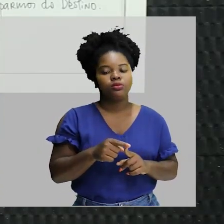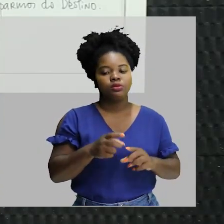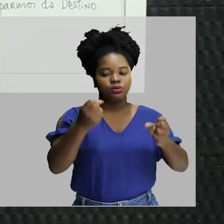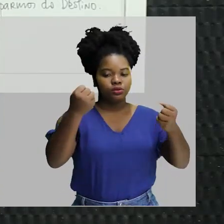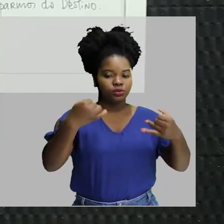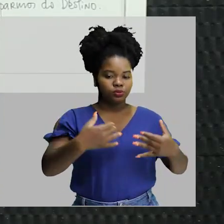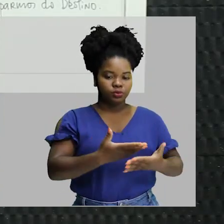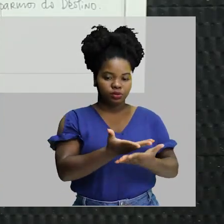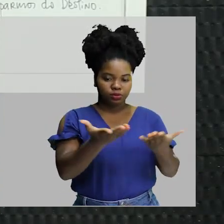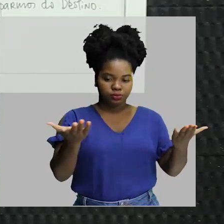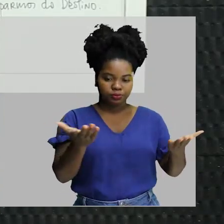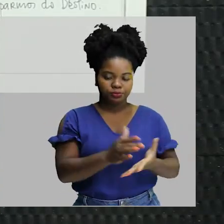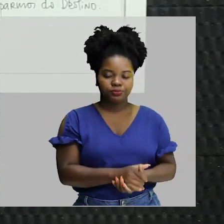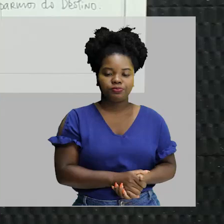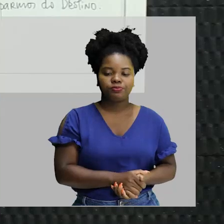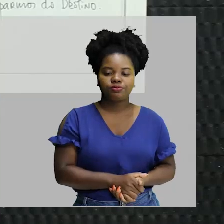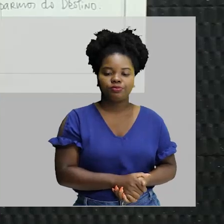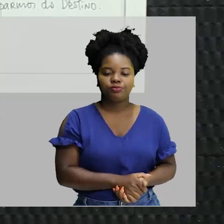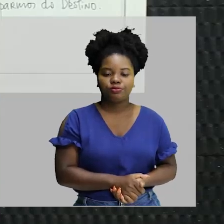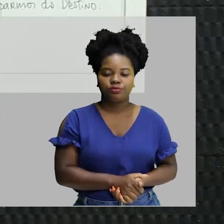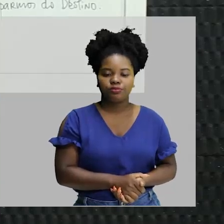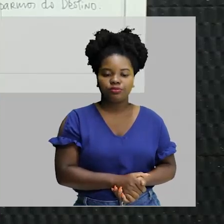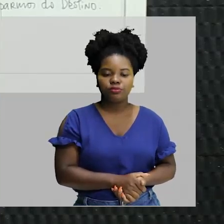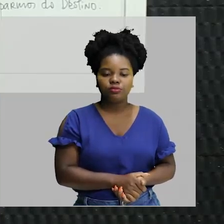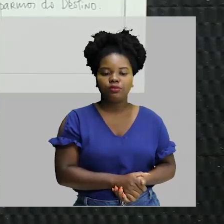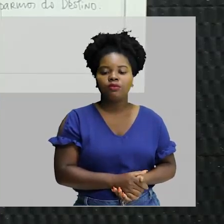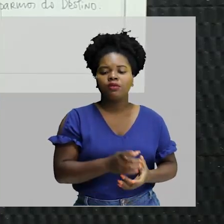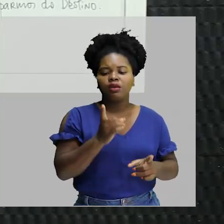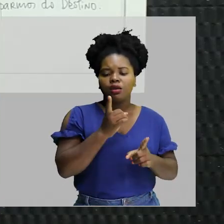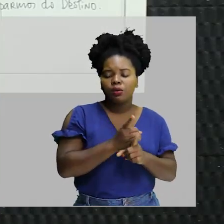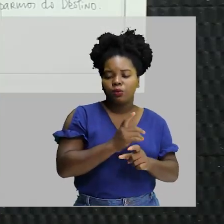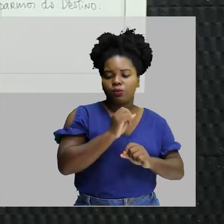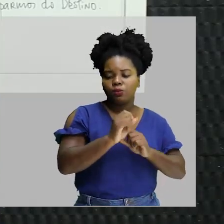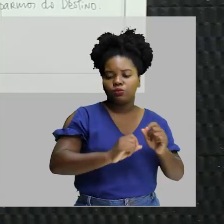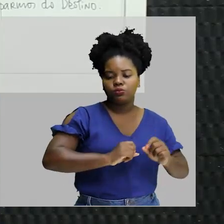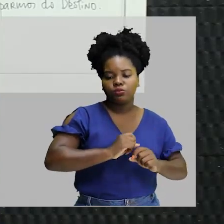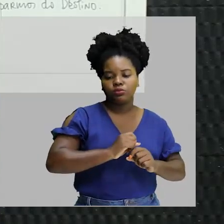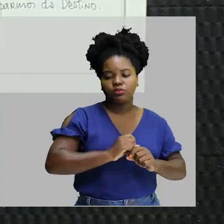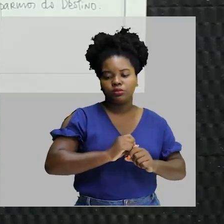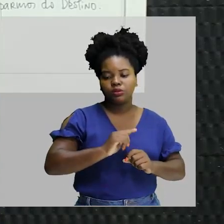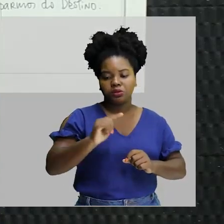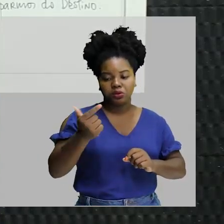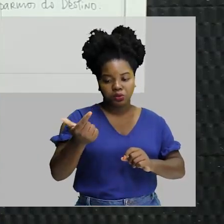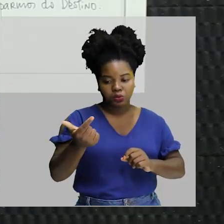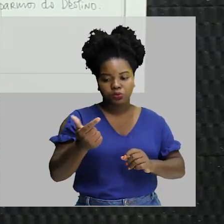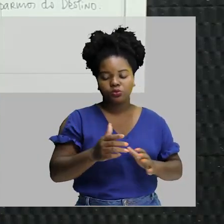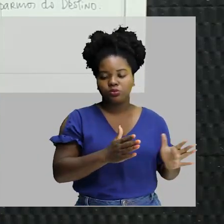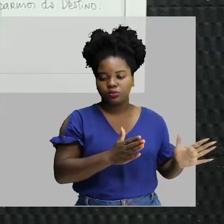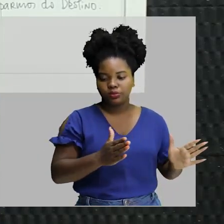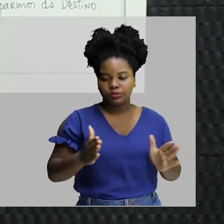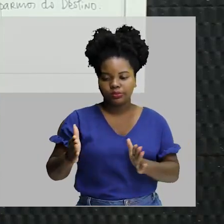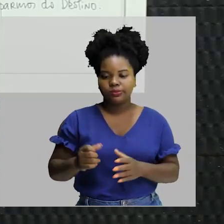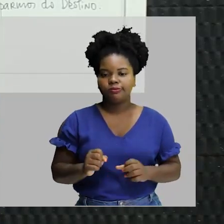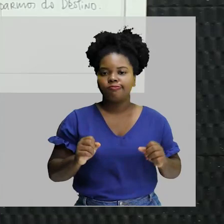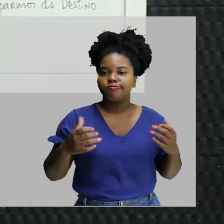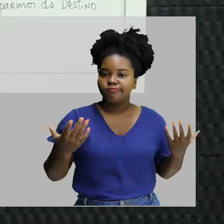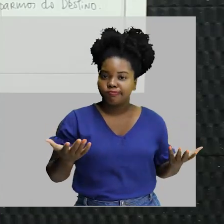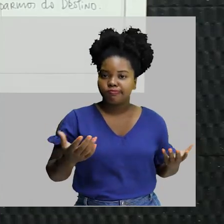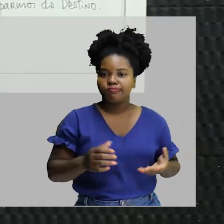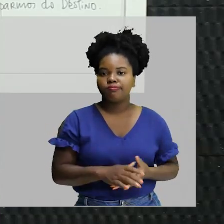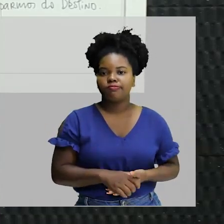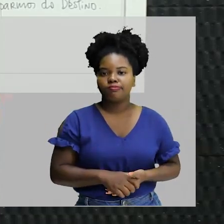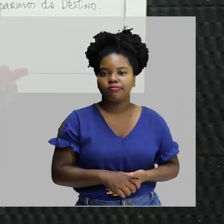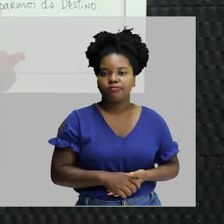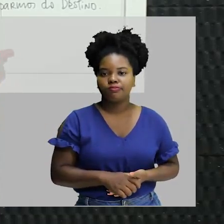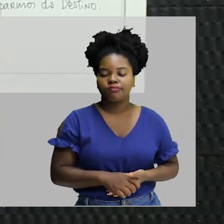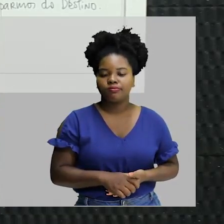citados ali, que são mais facilmente percebidos, que a gente acaba encontrando com muito mais ênfase em todo esse processo. Tá? Então,